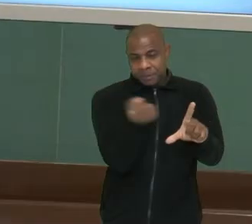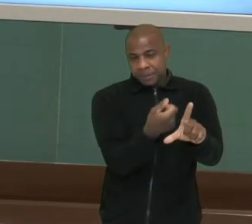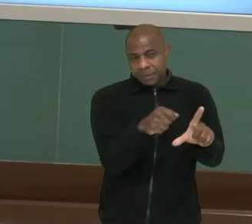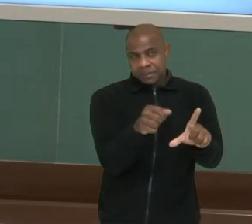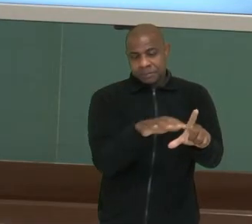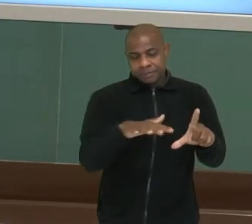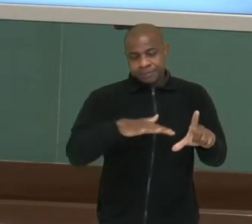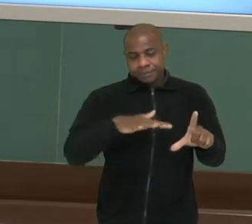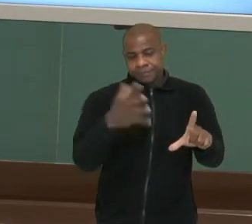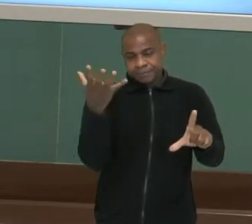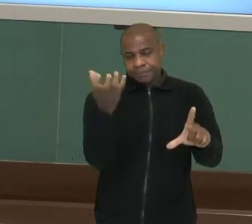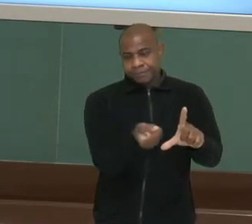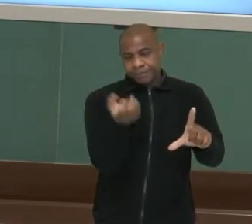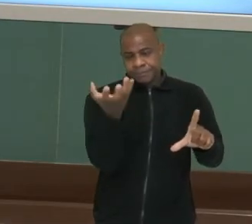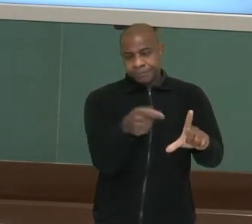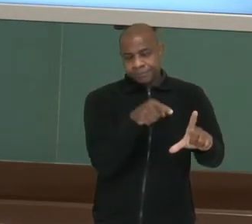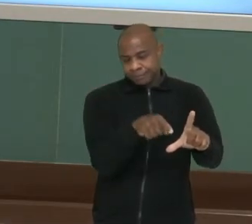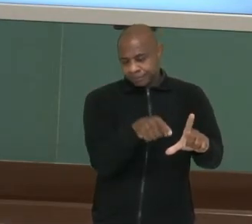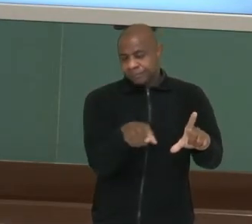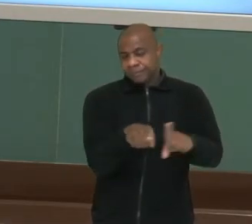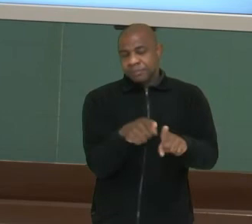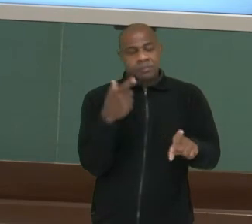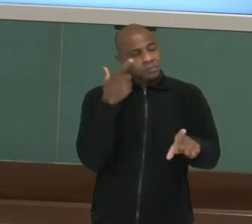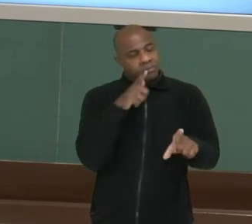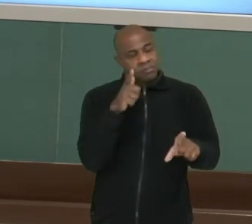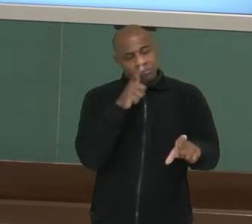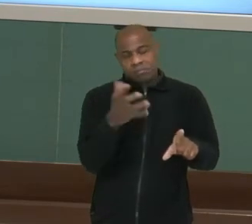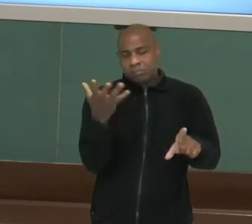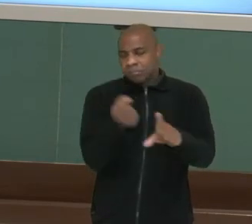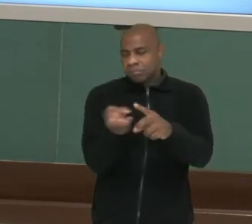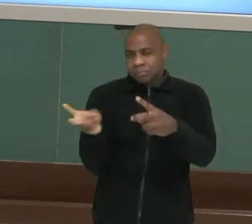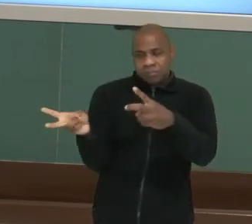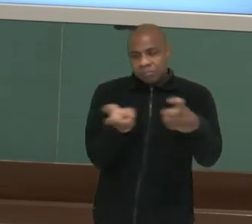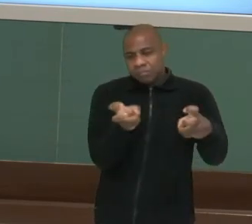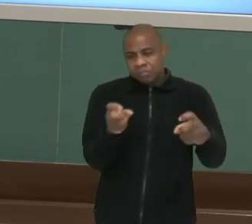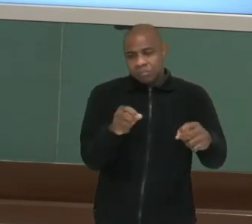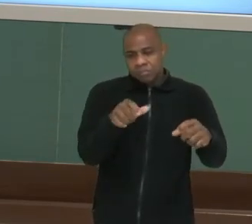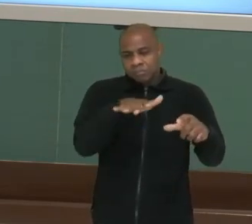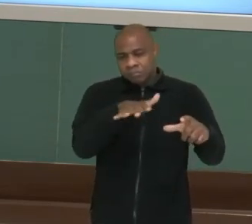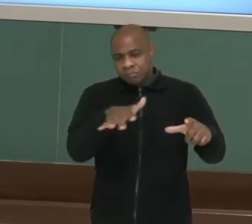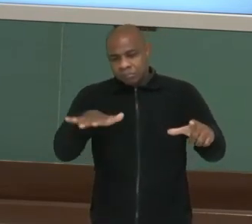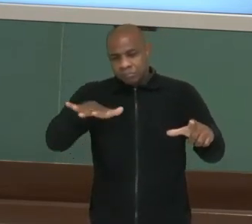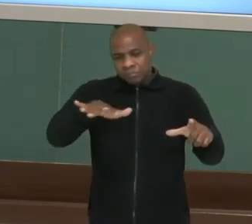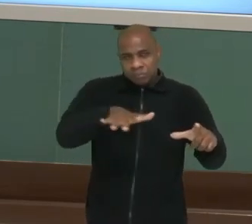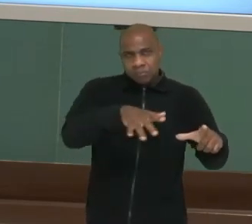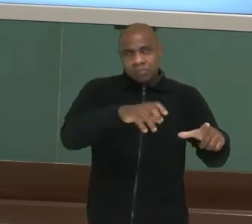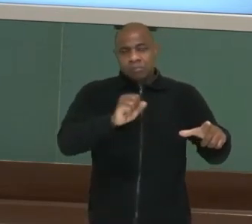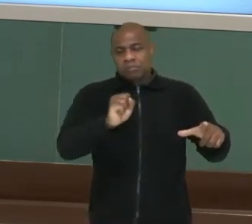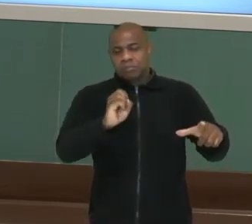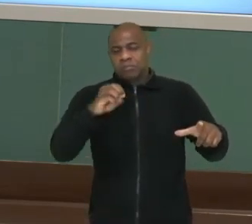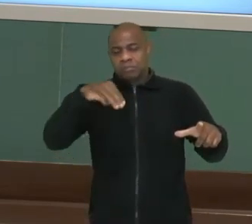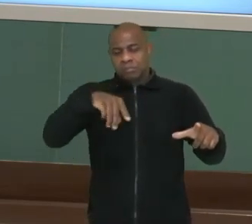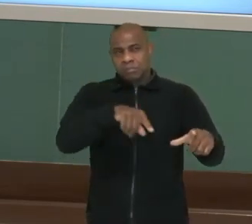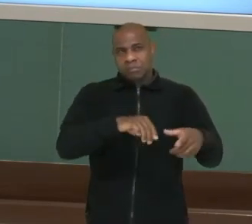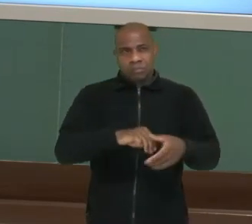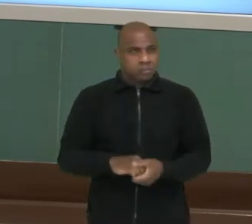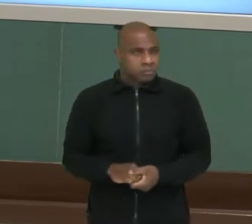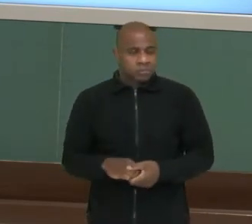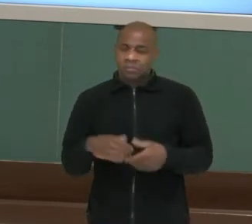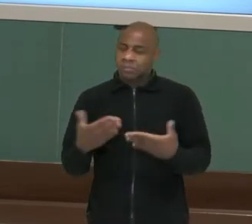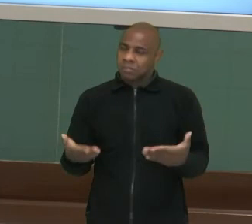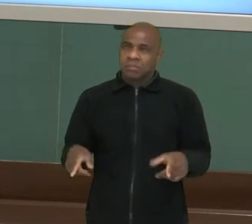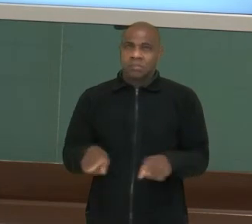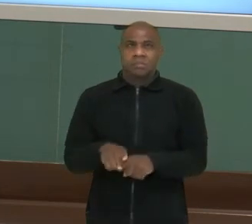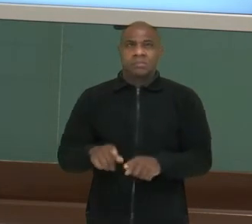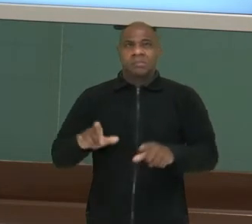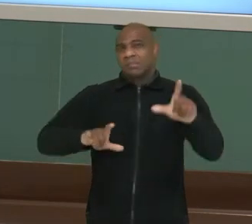mesma frequência. Desse modo, ele consegue captar o som enviado pelo emissor. E é claro, né, pessoal, a onda de TV,